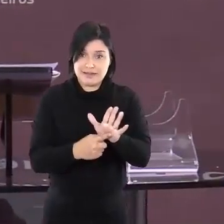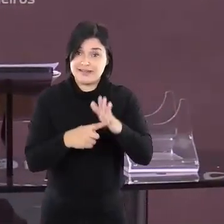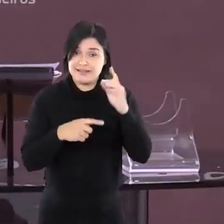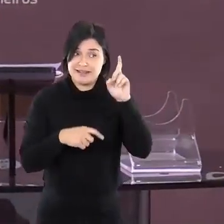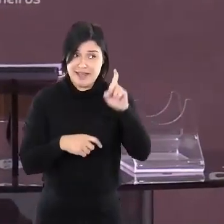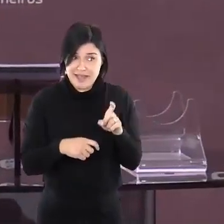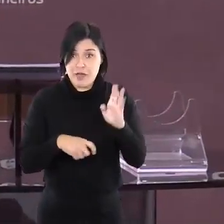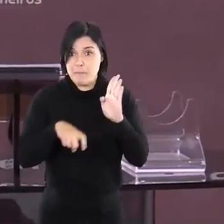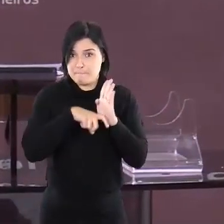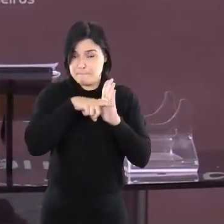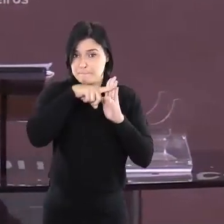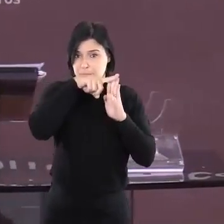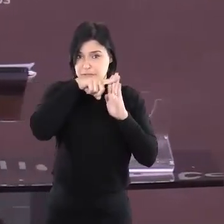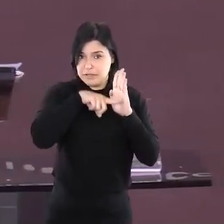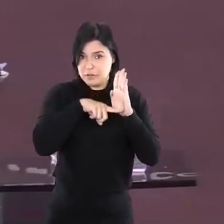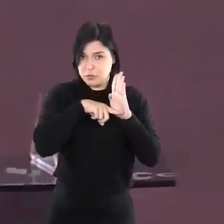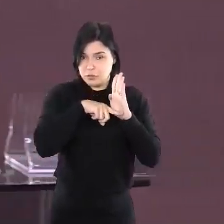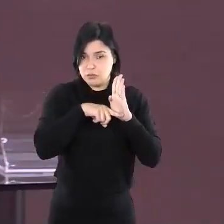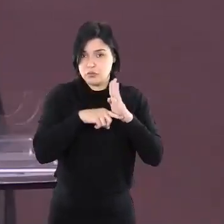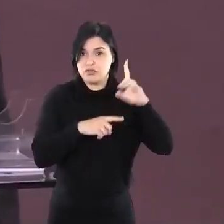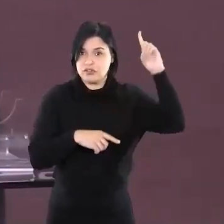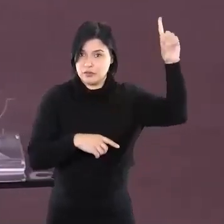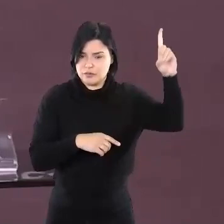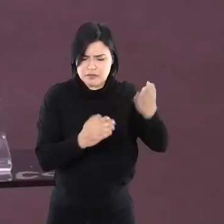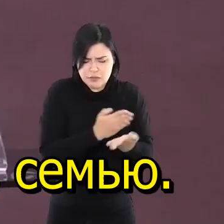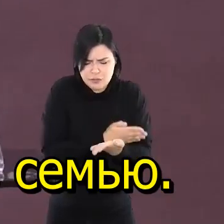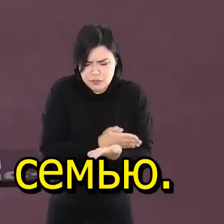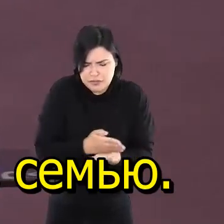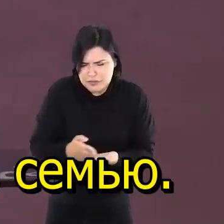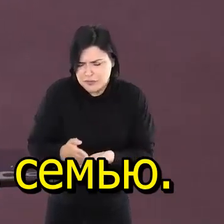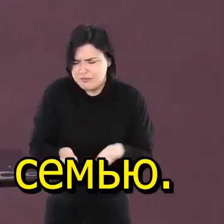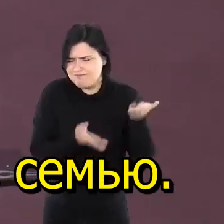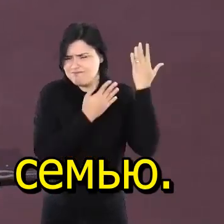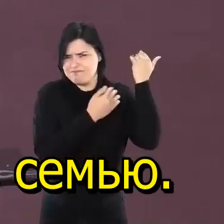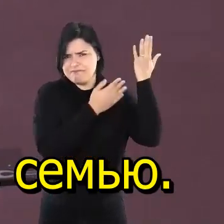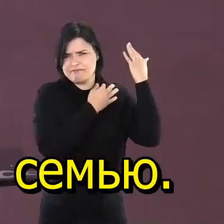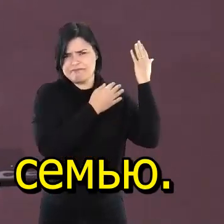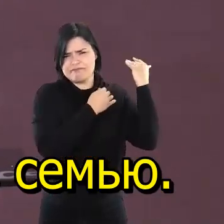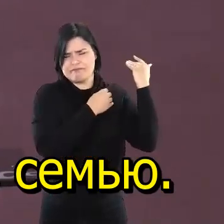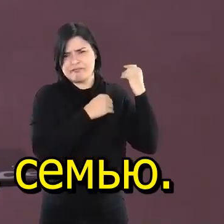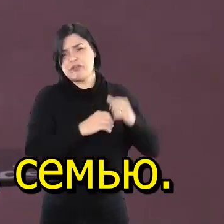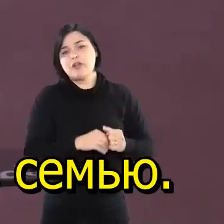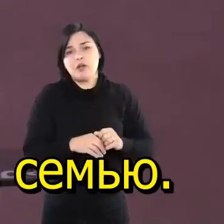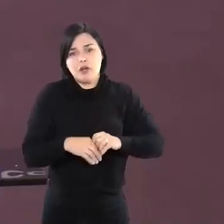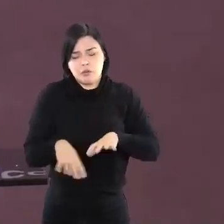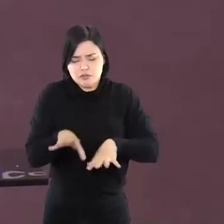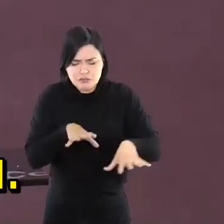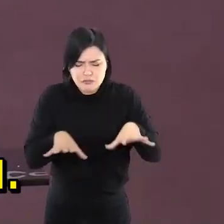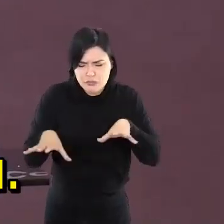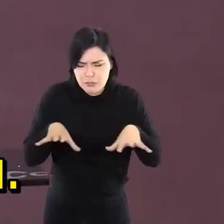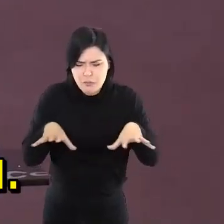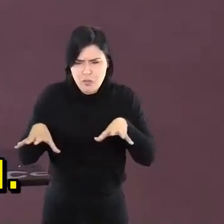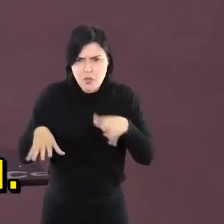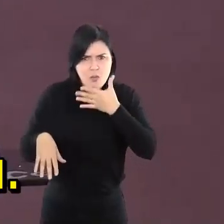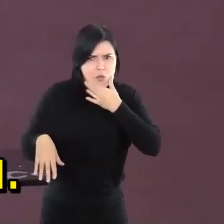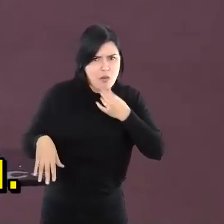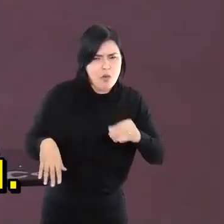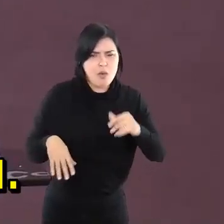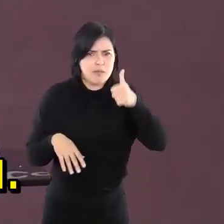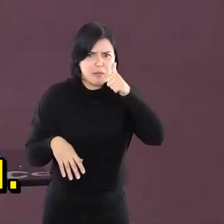Deus, que começou no Éden. Quando ele criou o homem, a mulher, a família, ele